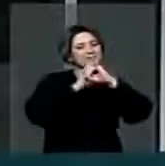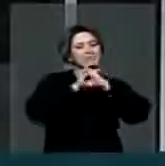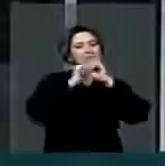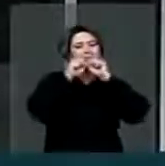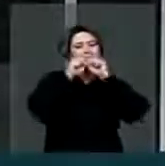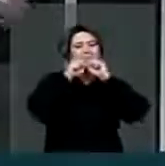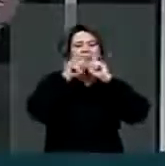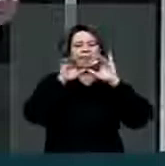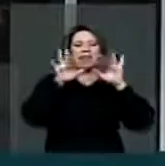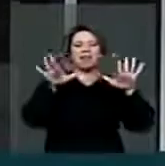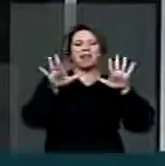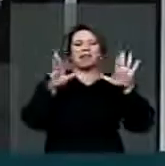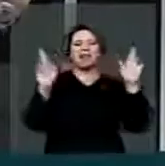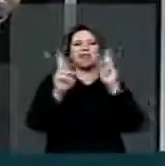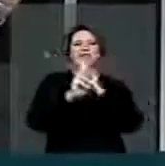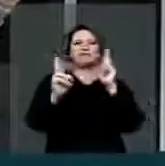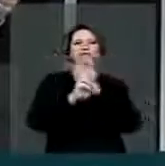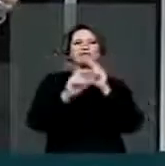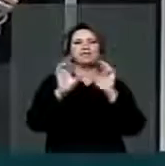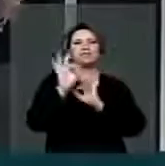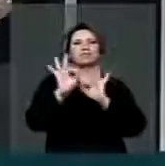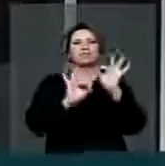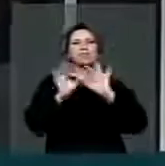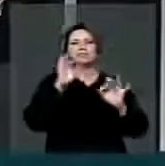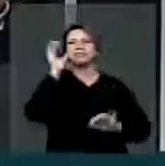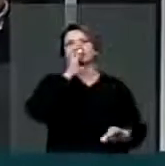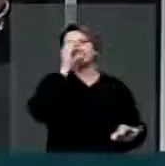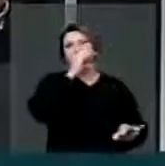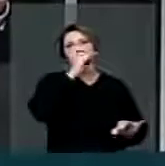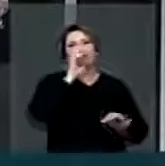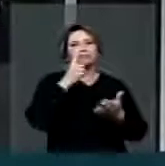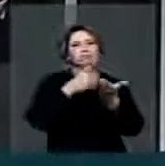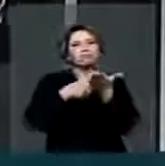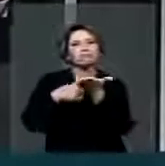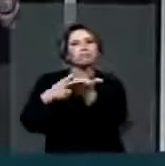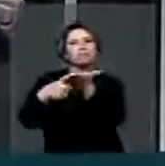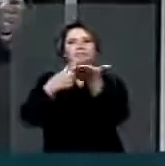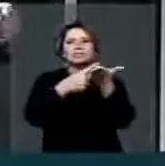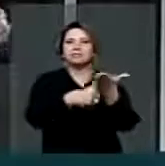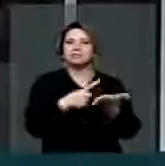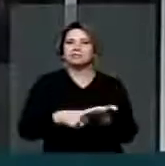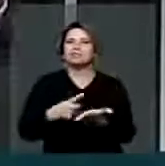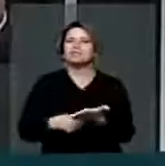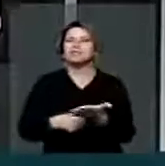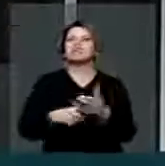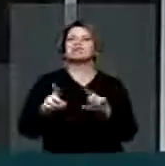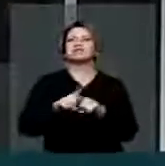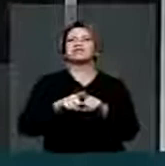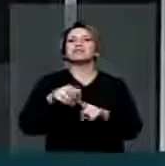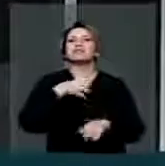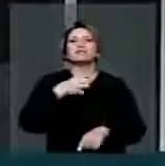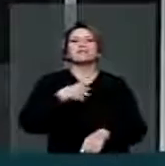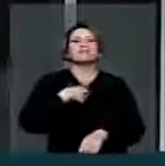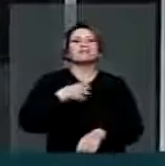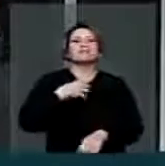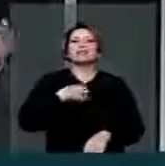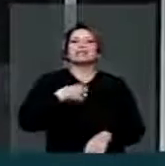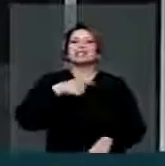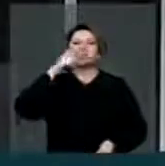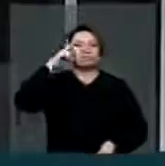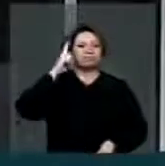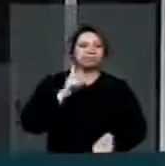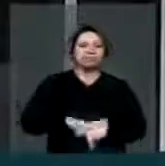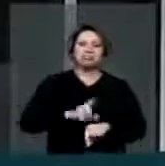que as pessoas se comuniquem, se organizem e que, portanto, que estas mobilizações aflorem. E, portanto,